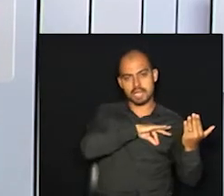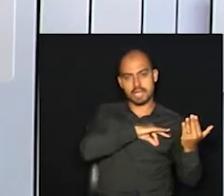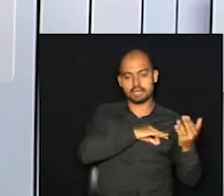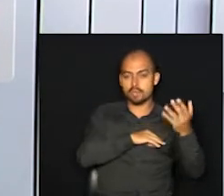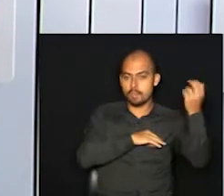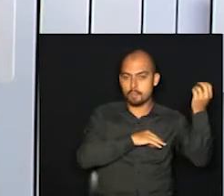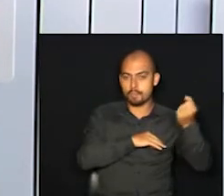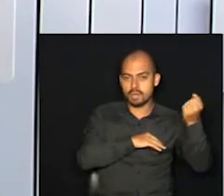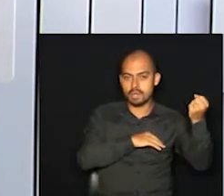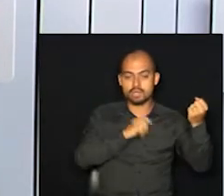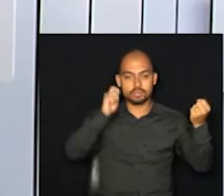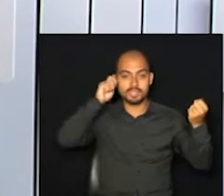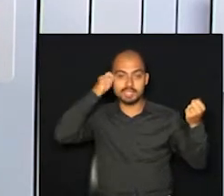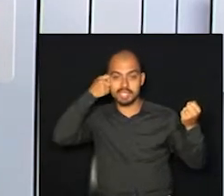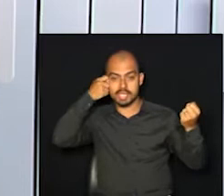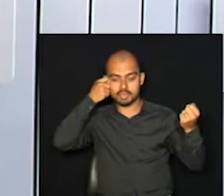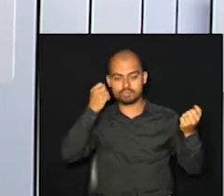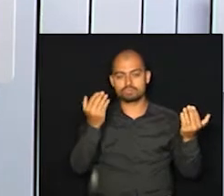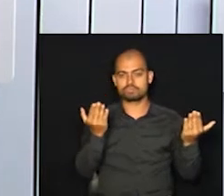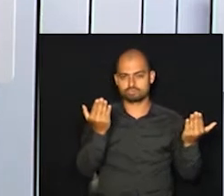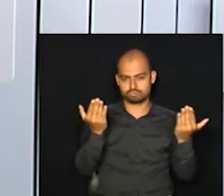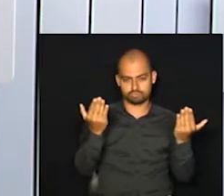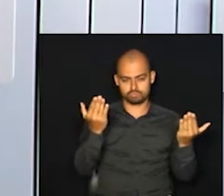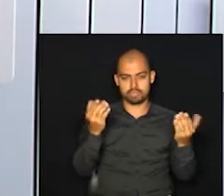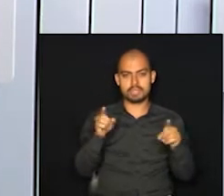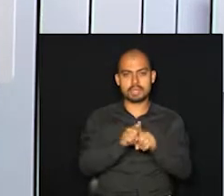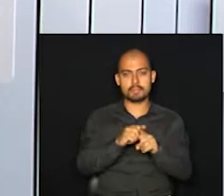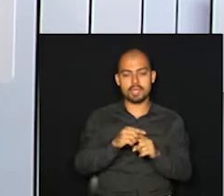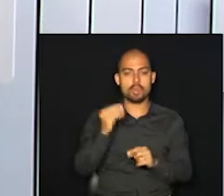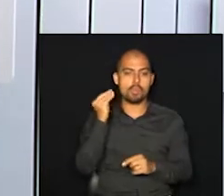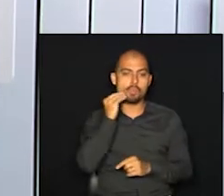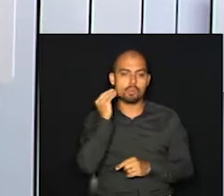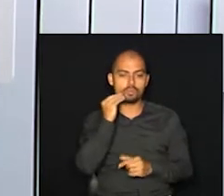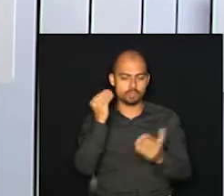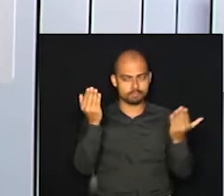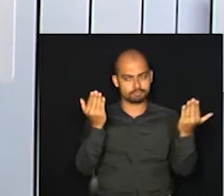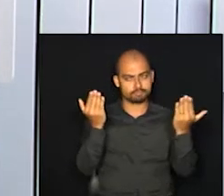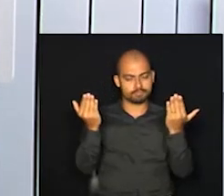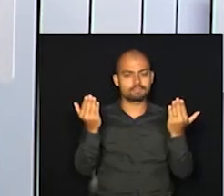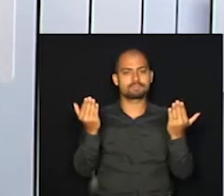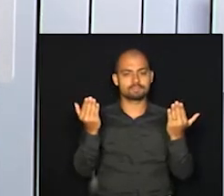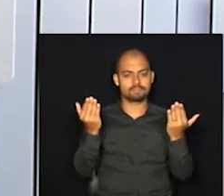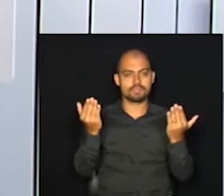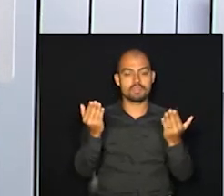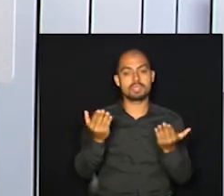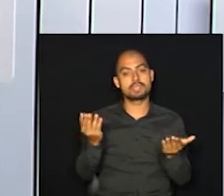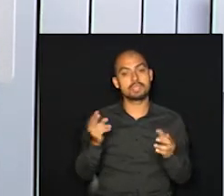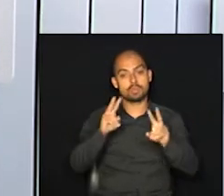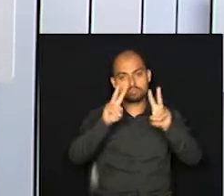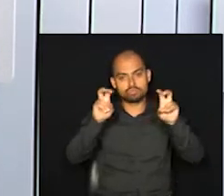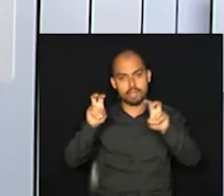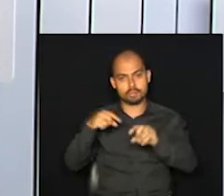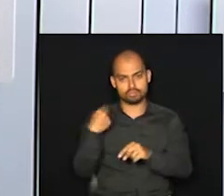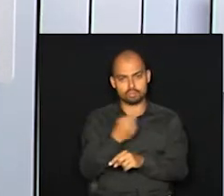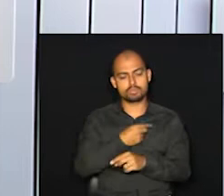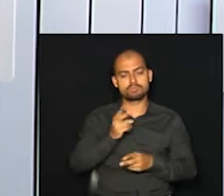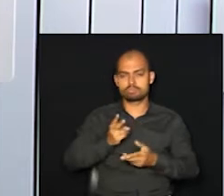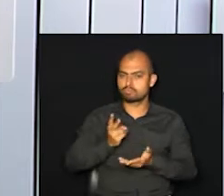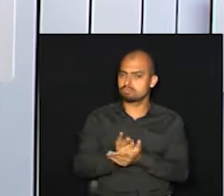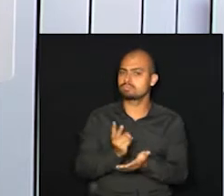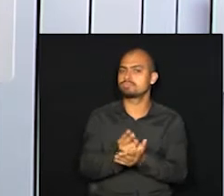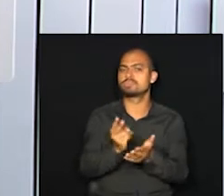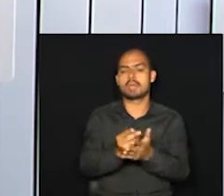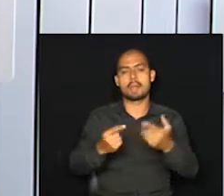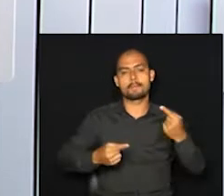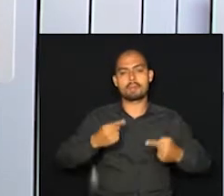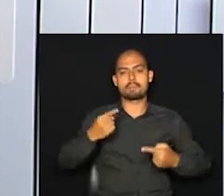de oportunidades. Então, este é um tema recorrente aqui no nosso programa e que nós vamos continuar, que tem que ser debatido não só